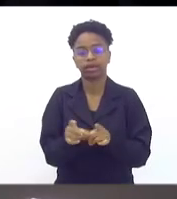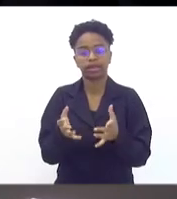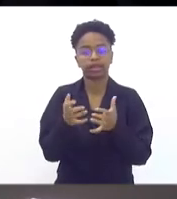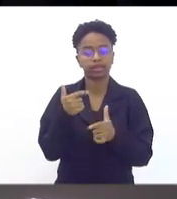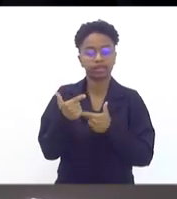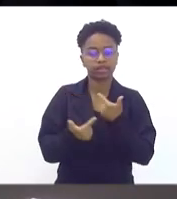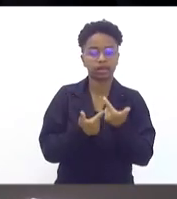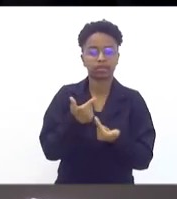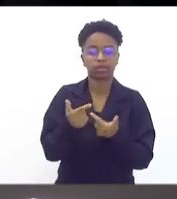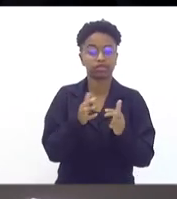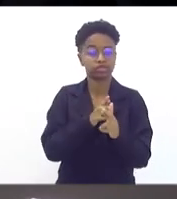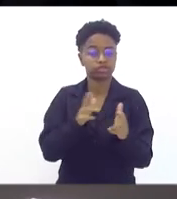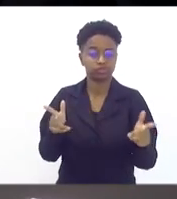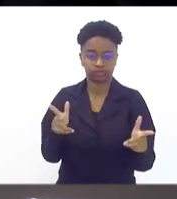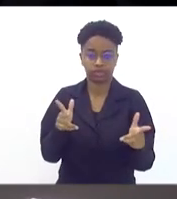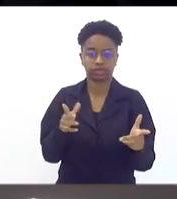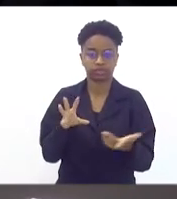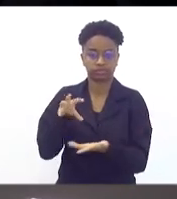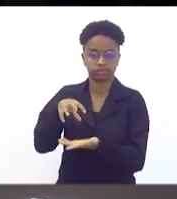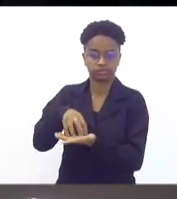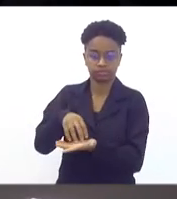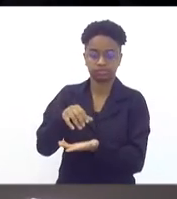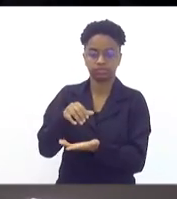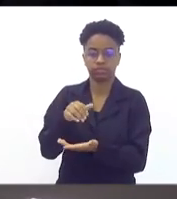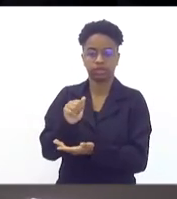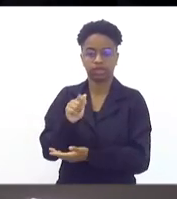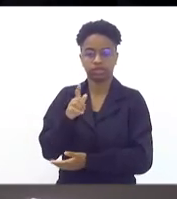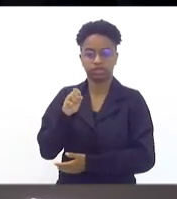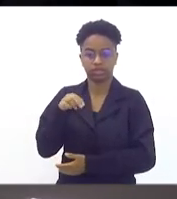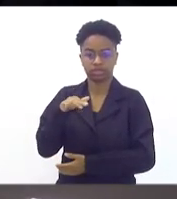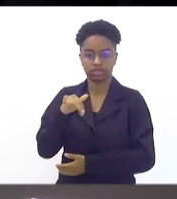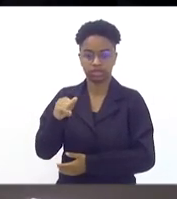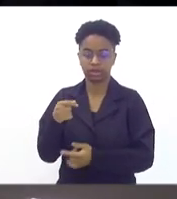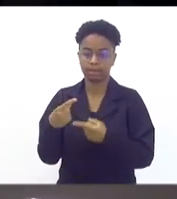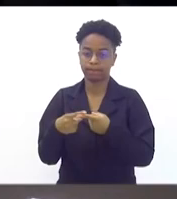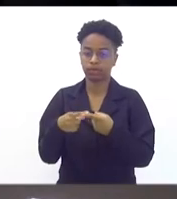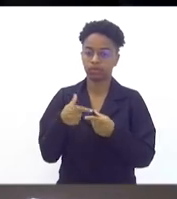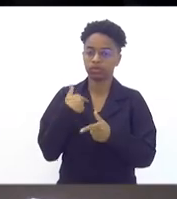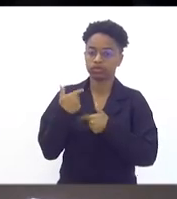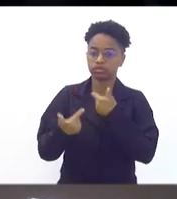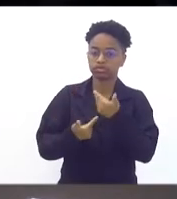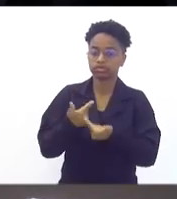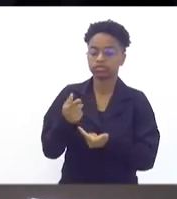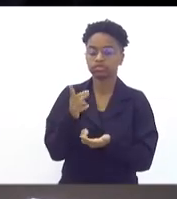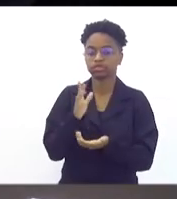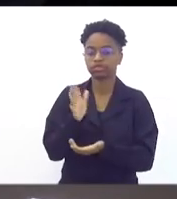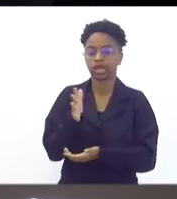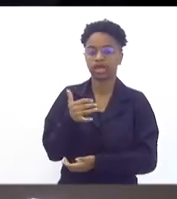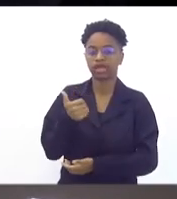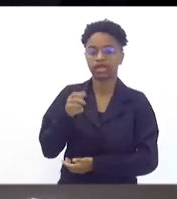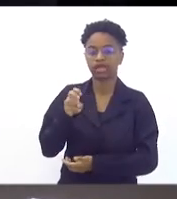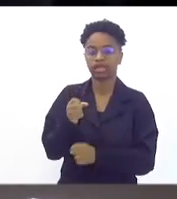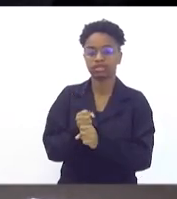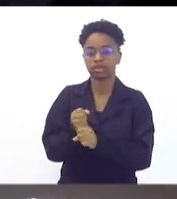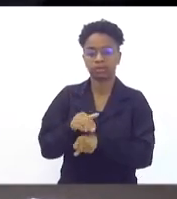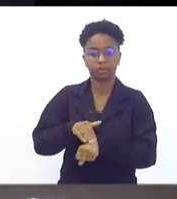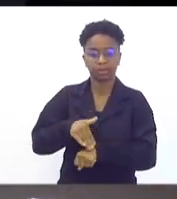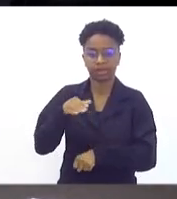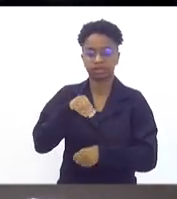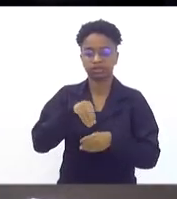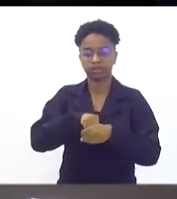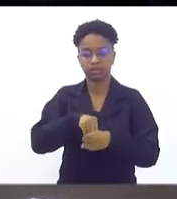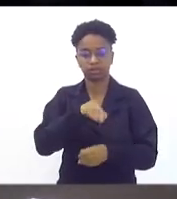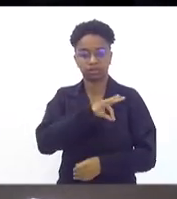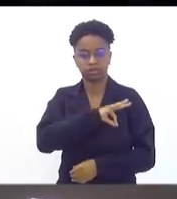um trabalho totalmente diferente ali na agência porque eu sempre trabalhei aí há mais de 15 anos na Polícia Rodoviária Federal